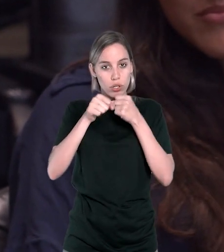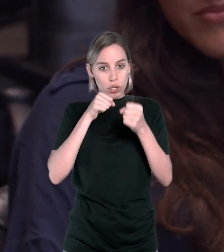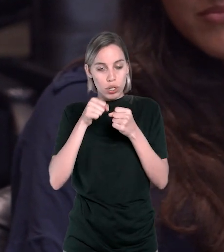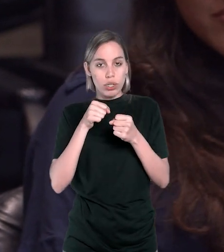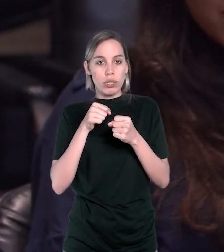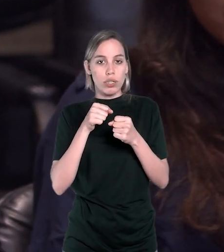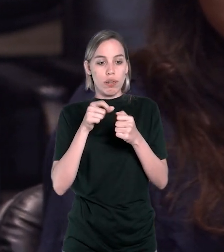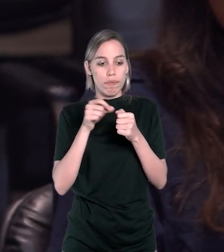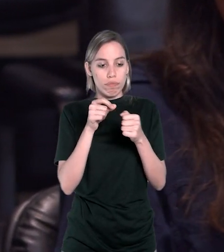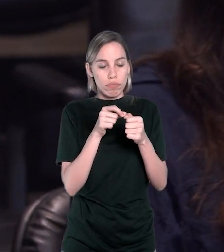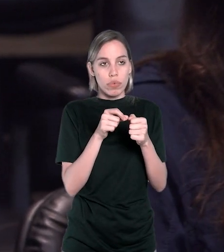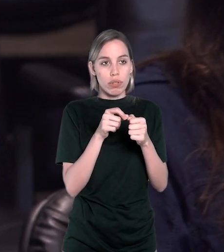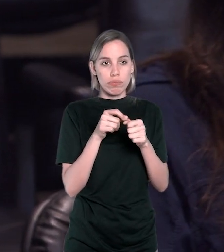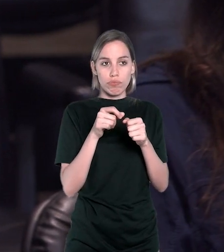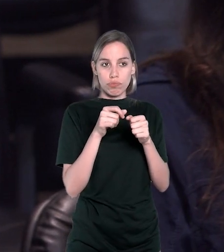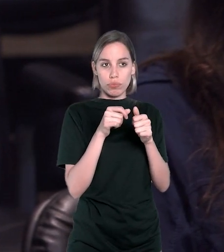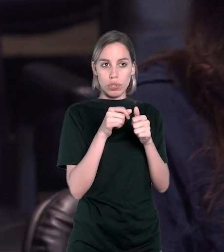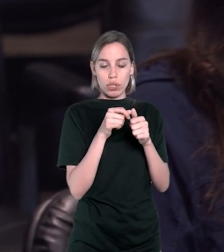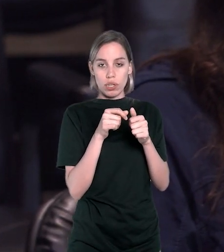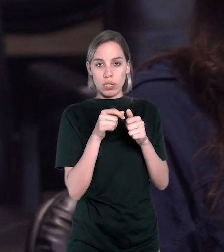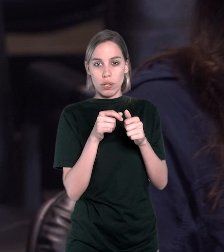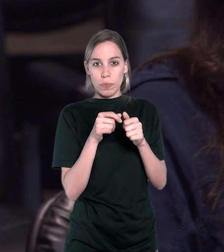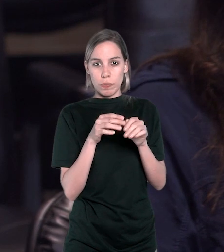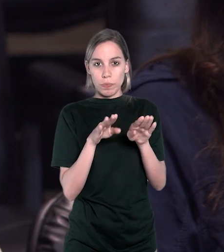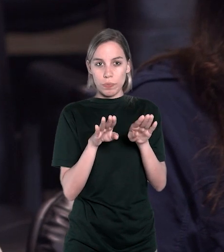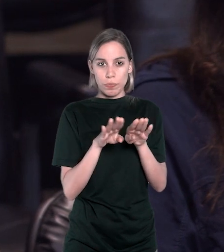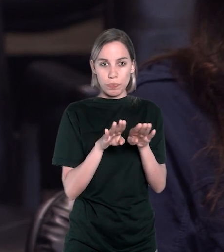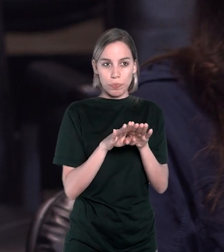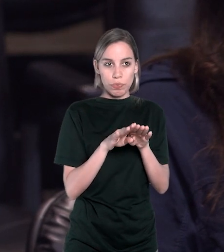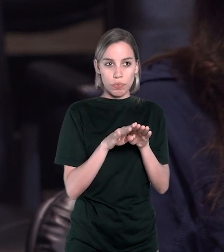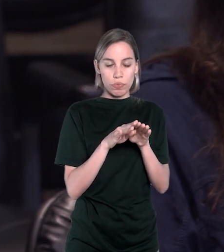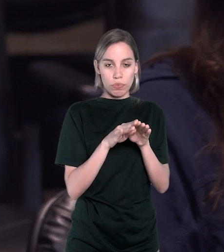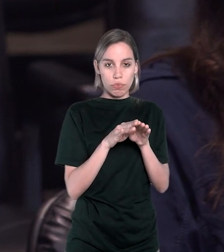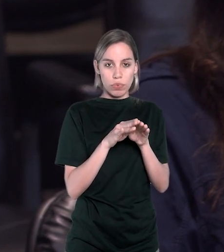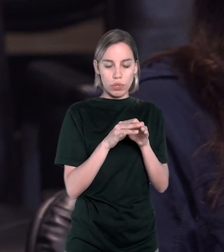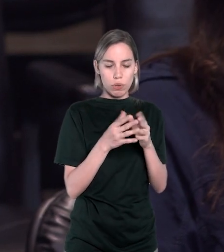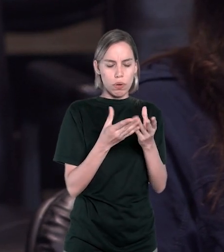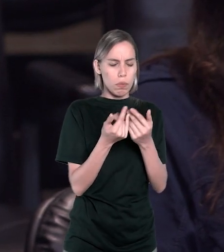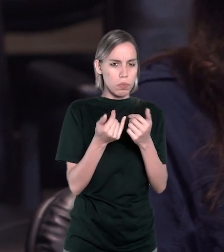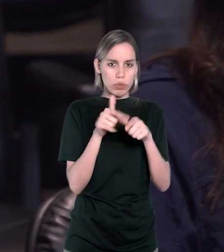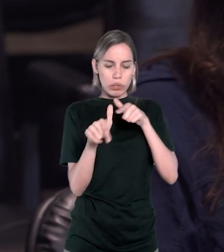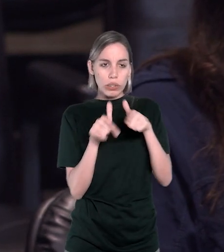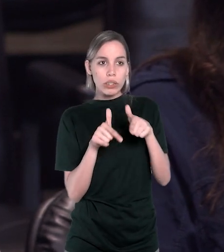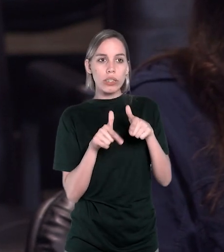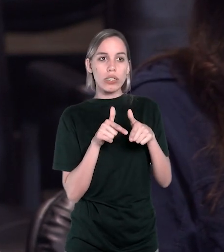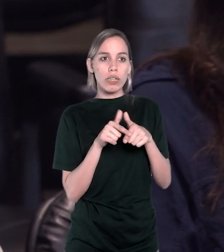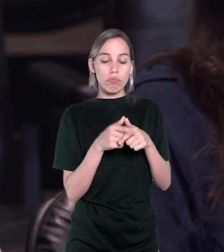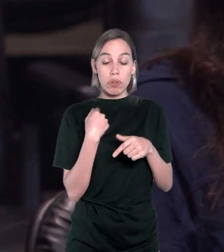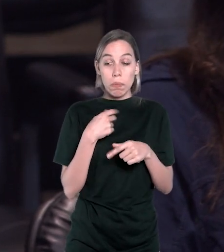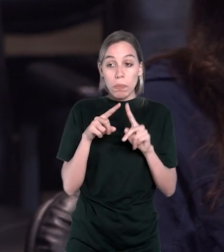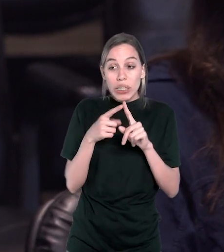né, de romance policial, revolucionou não só o romance policial, mas a própria literatura, né, fazendo isso. Então é muito interessante você